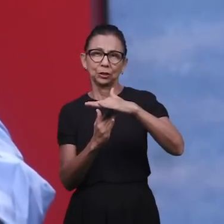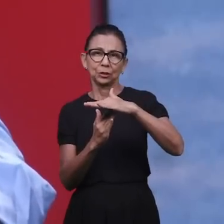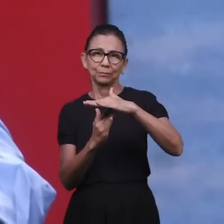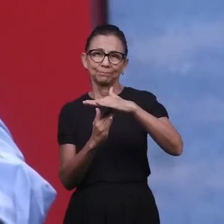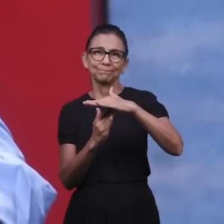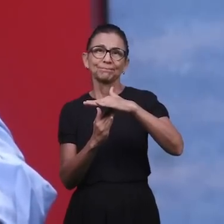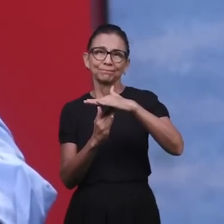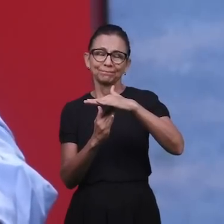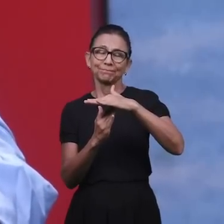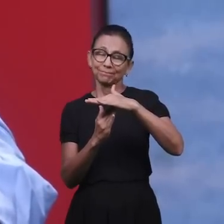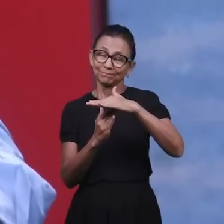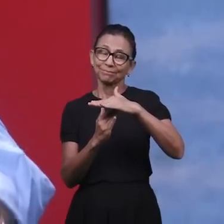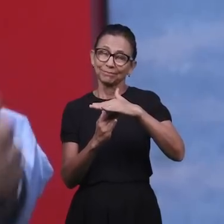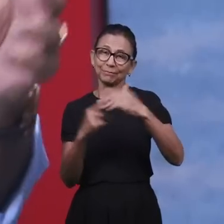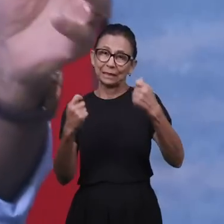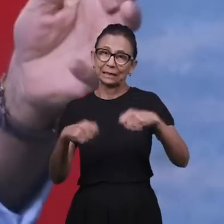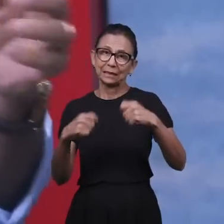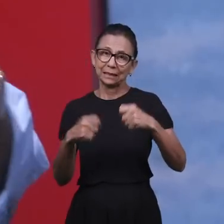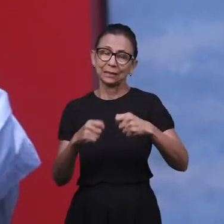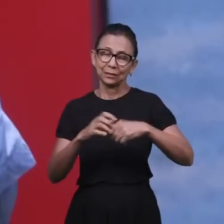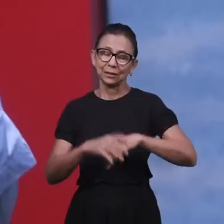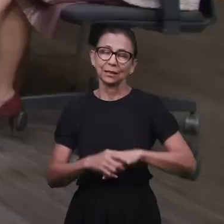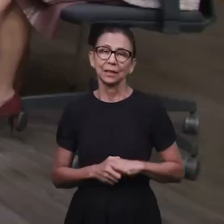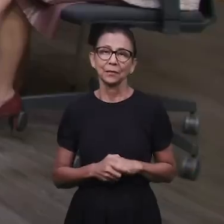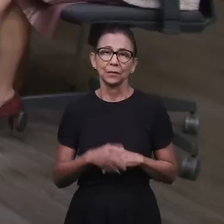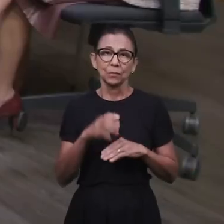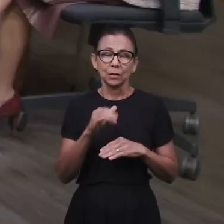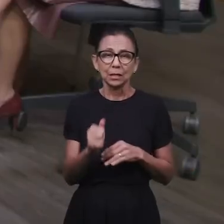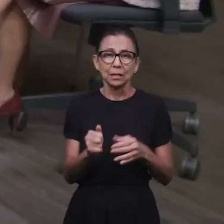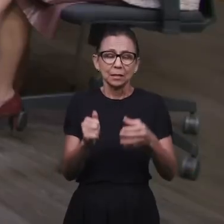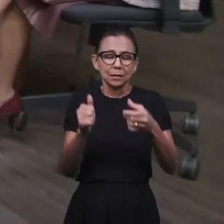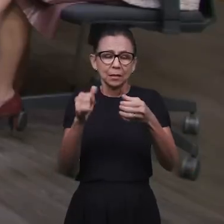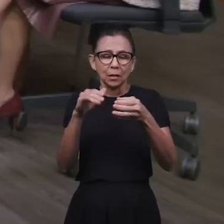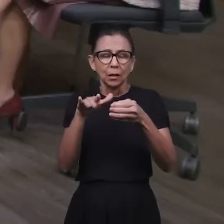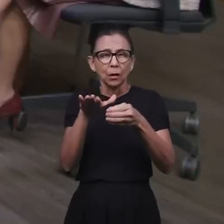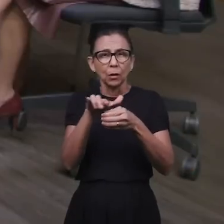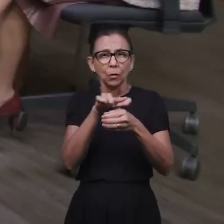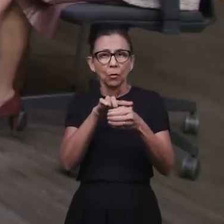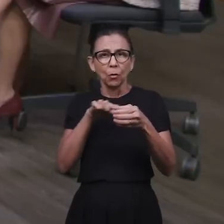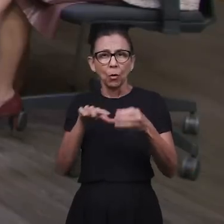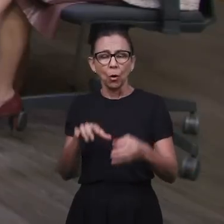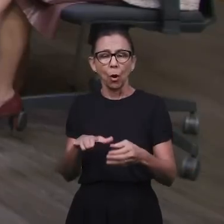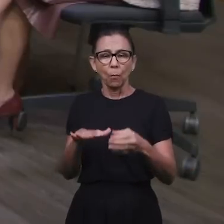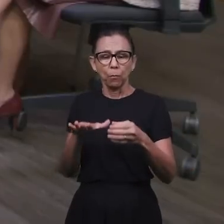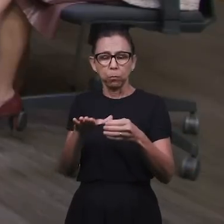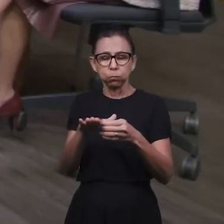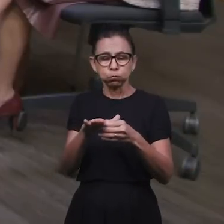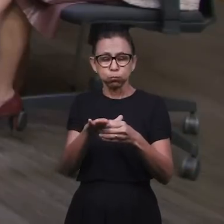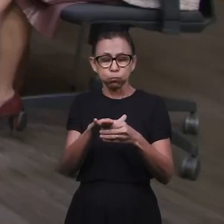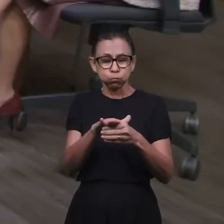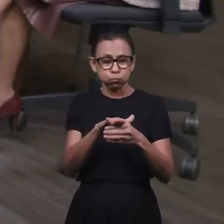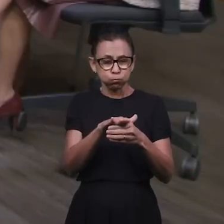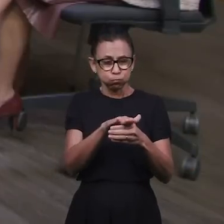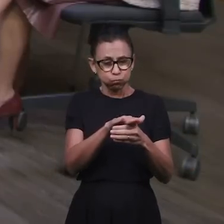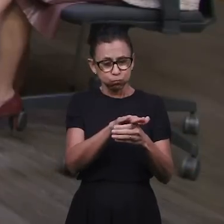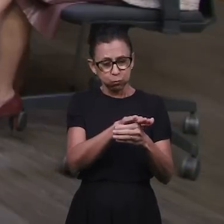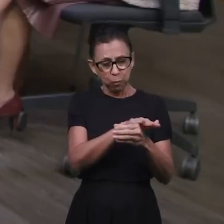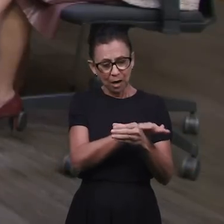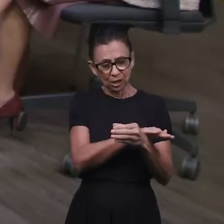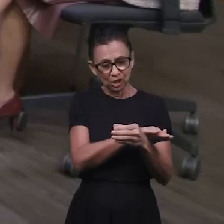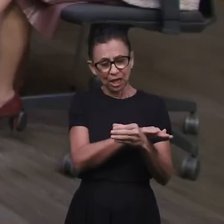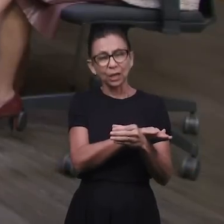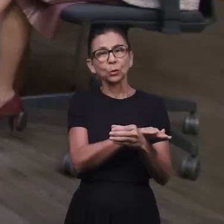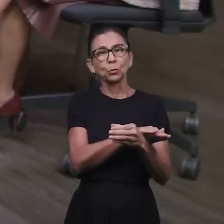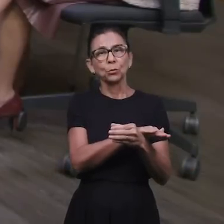jovem, da Ana Beatriz, dos jovens que aqui estão. Quanto mais cheio você tiver, isso vai passar para outros limites.